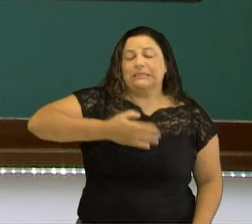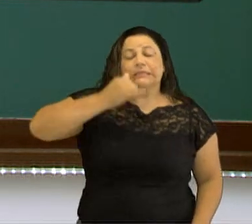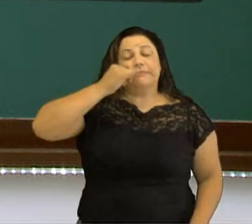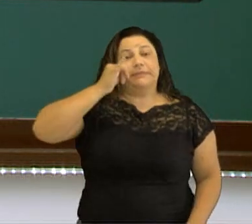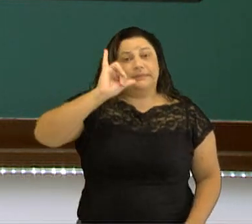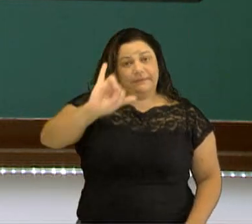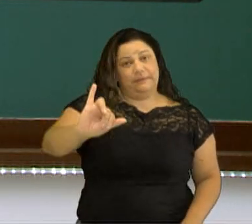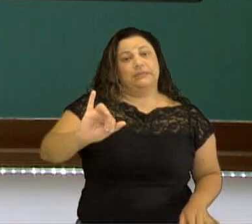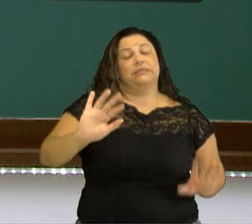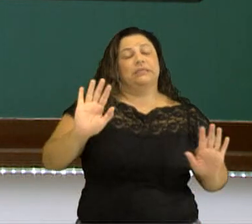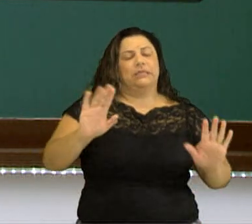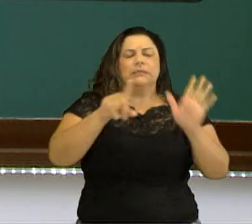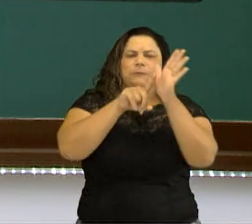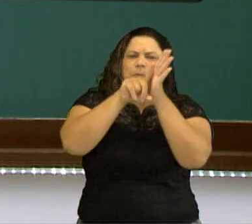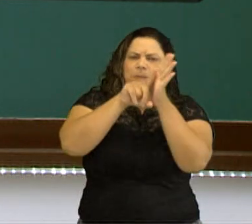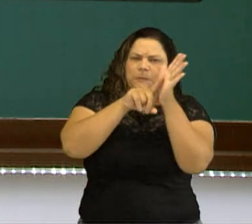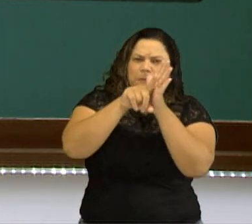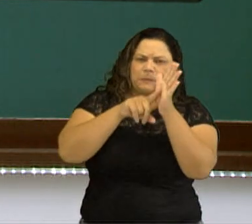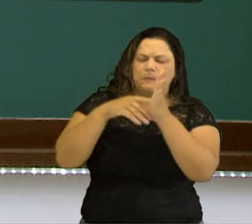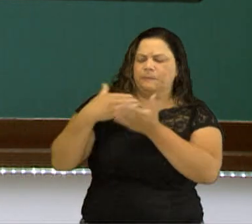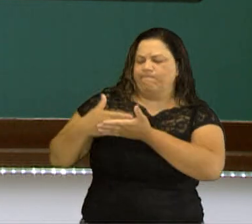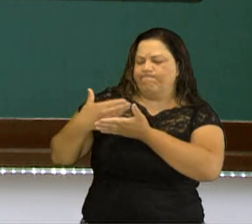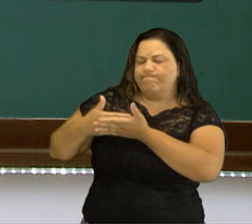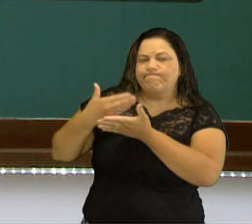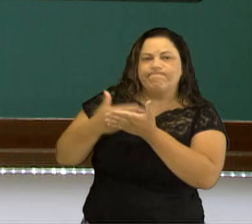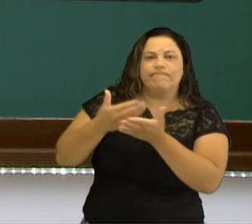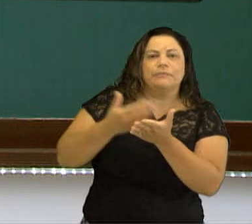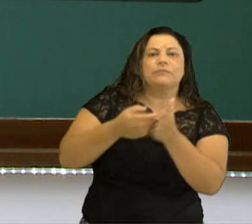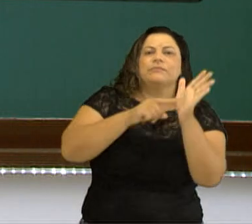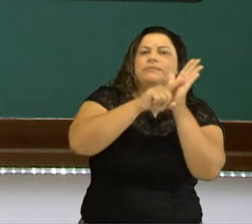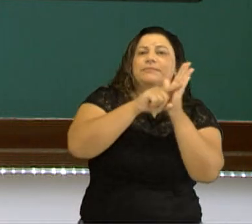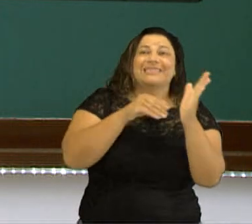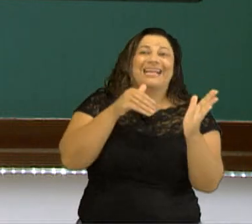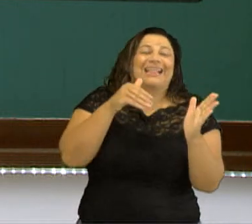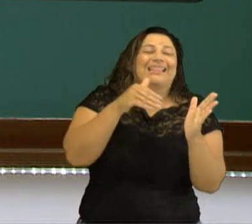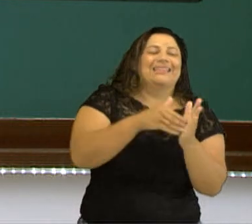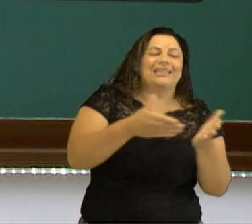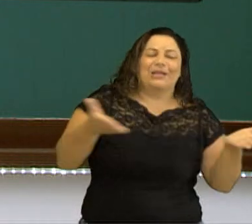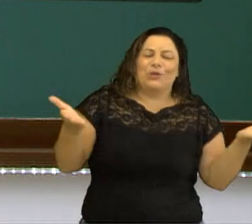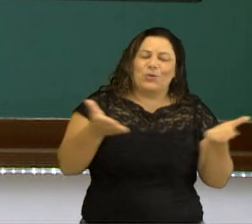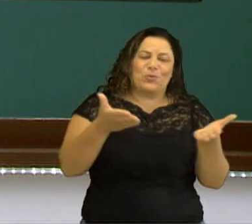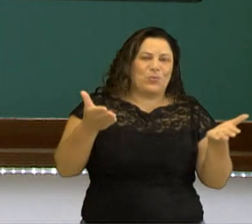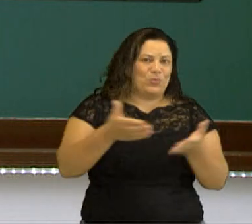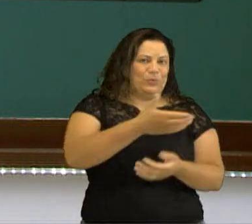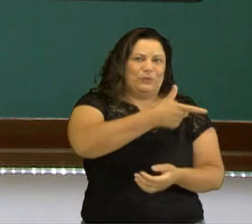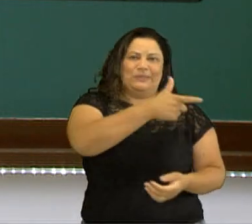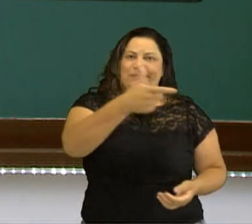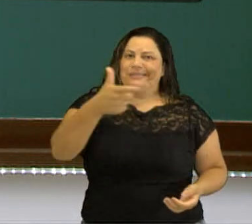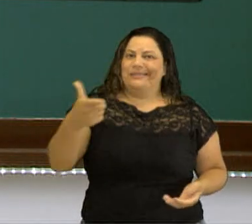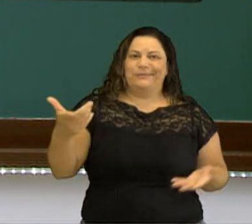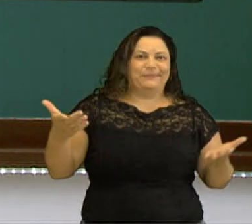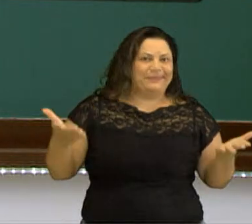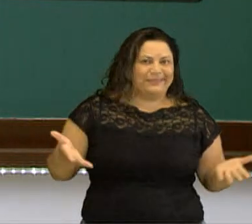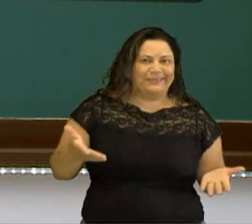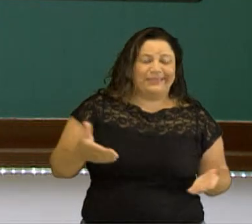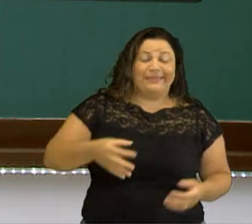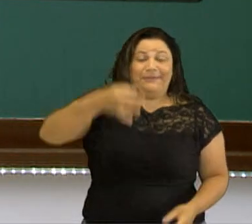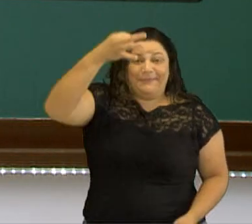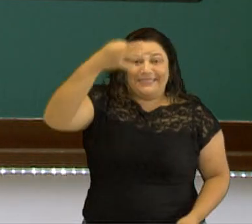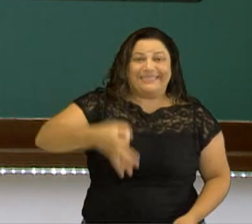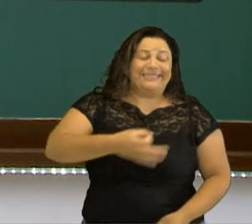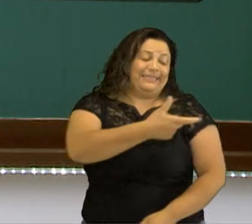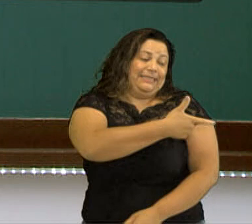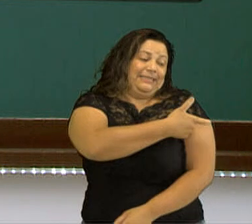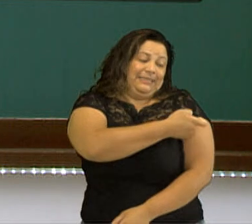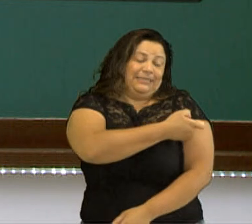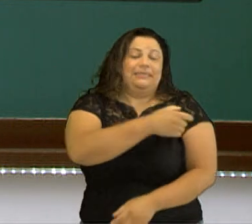estudos feitos, algumas em fase de teste, mas até hoje a gente não tem uma vacinação em massa com uma vacina certa para esse tipo de